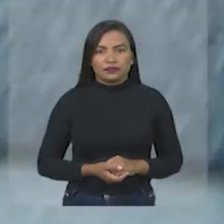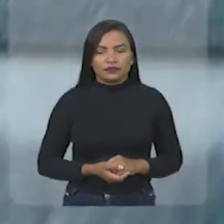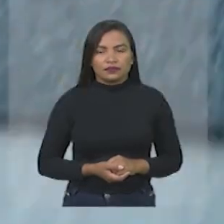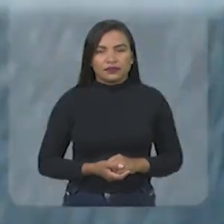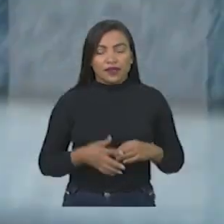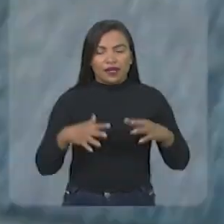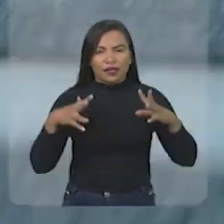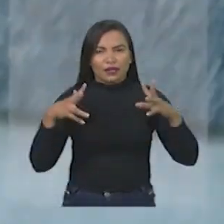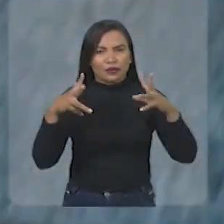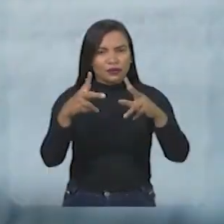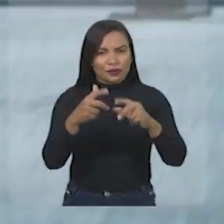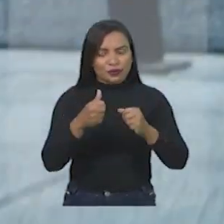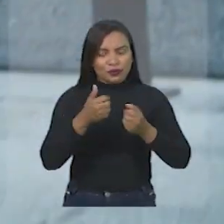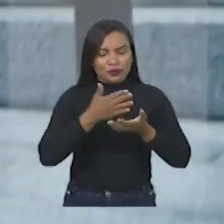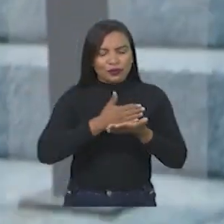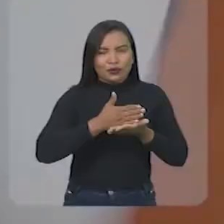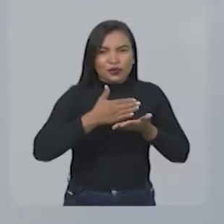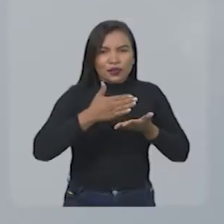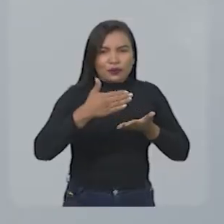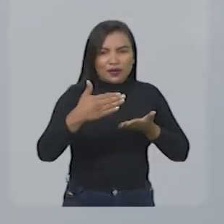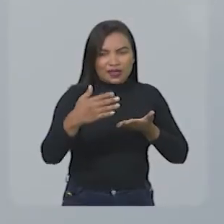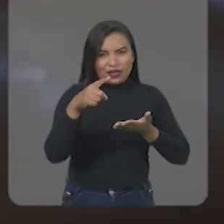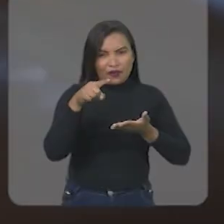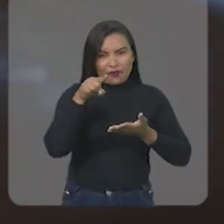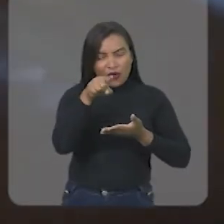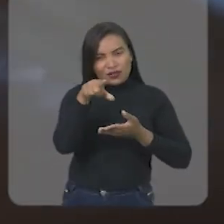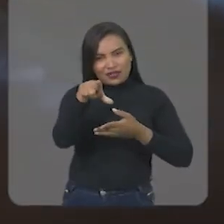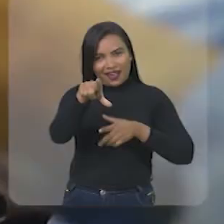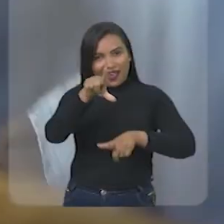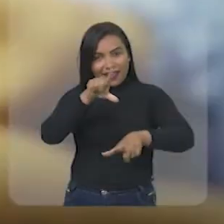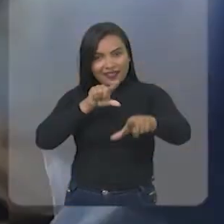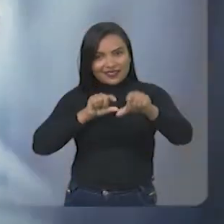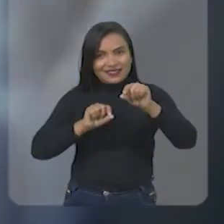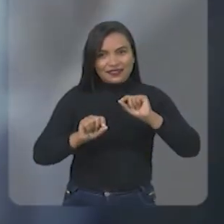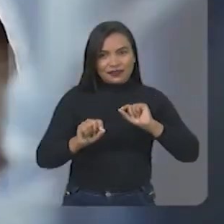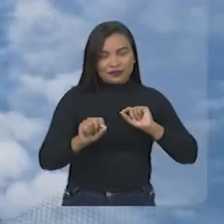Tudo começa pelo primeiro degrau.